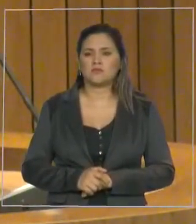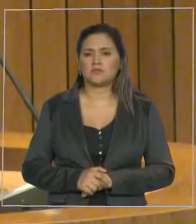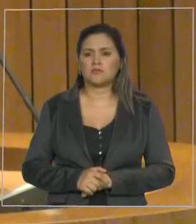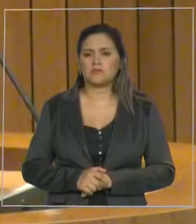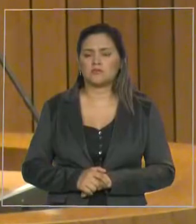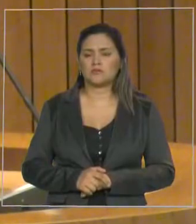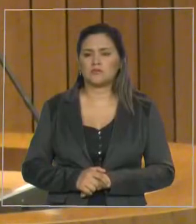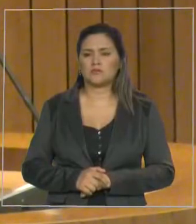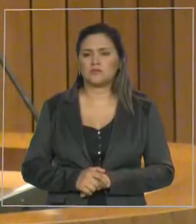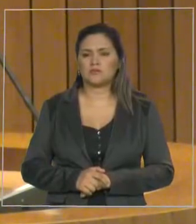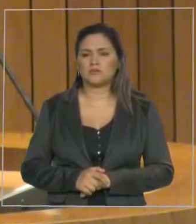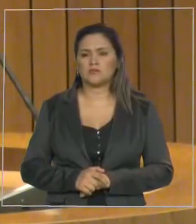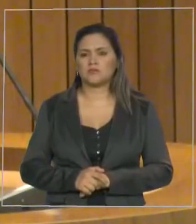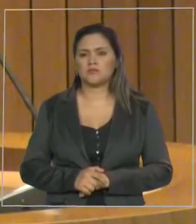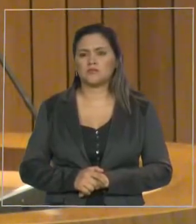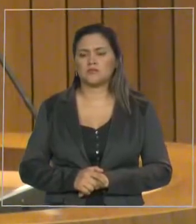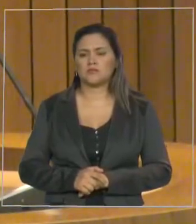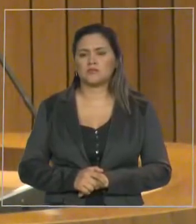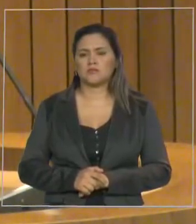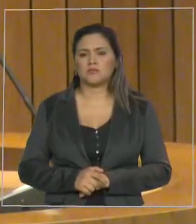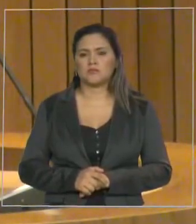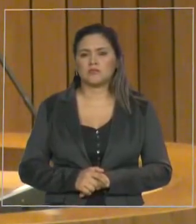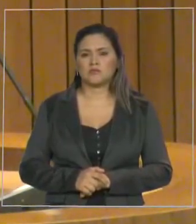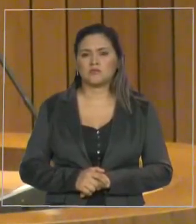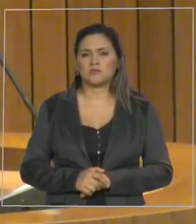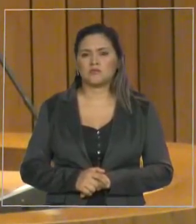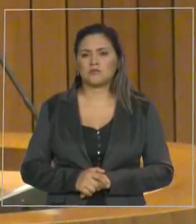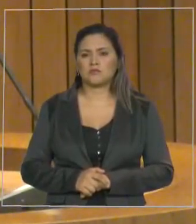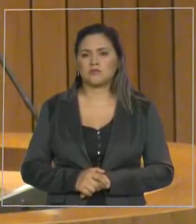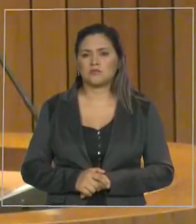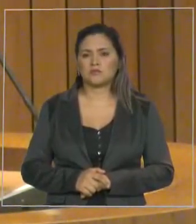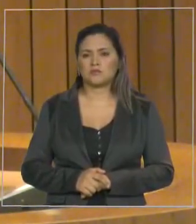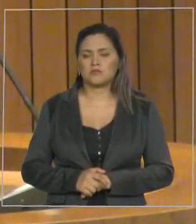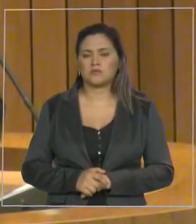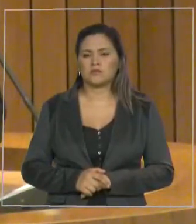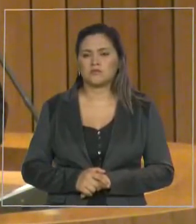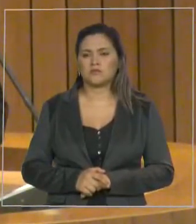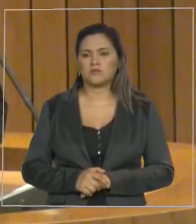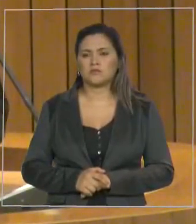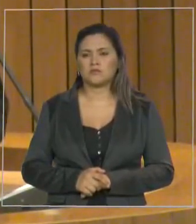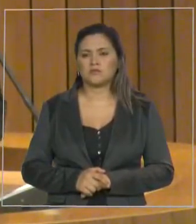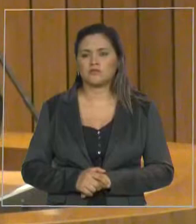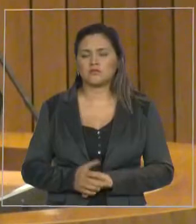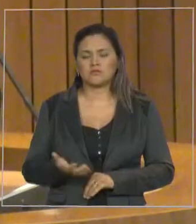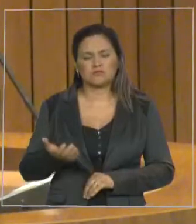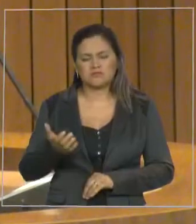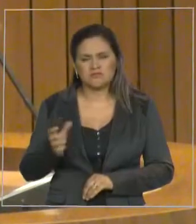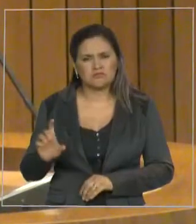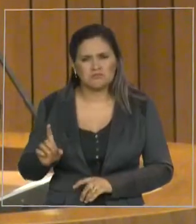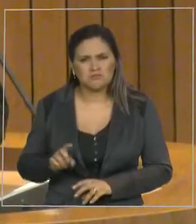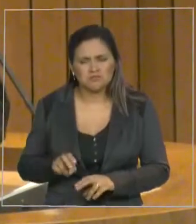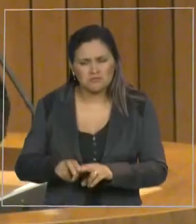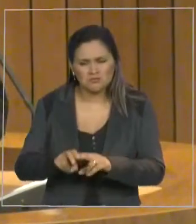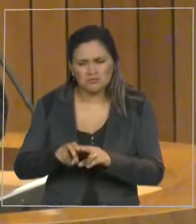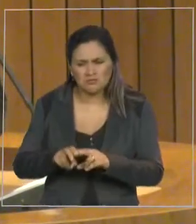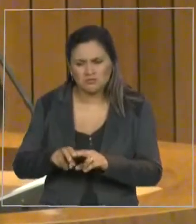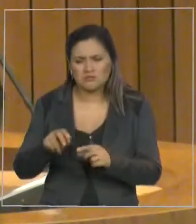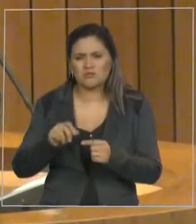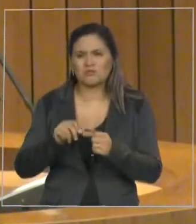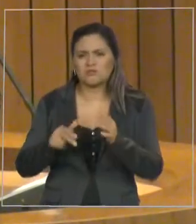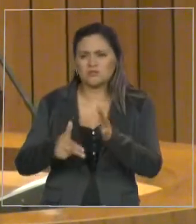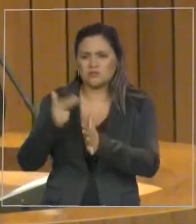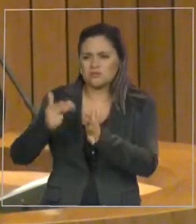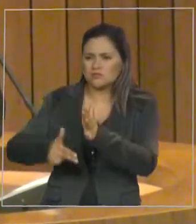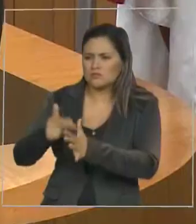pedir, governador e secretário, de maneira nenhuma, que lá se torne um hospital de cirurgias eletivas da neurocirurgia. Não